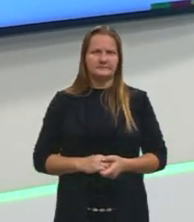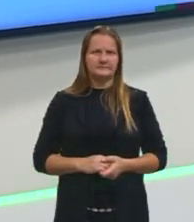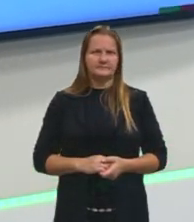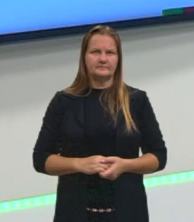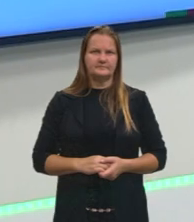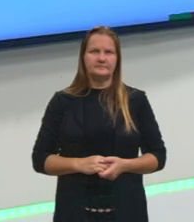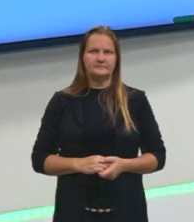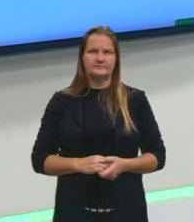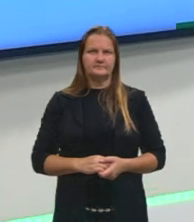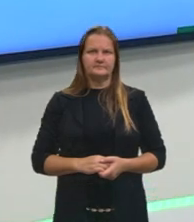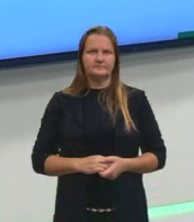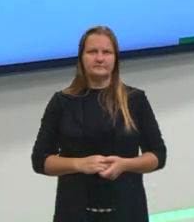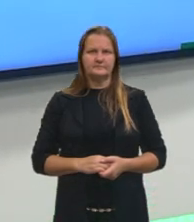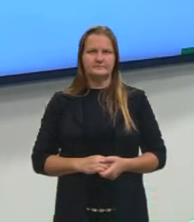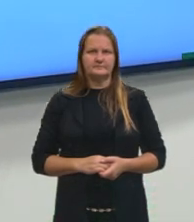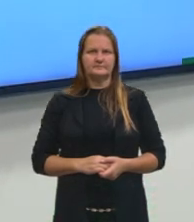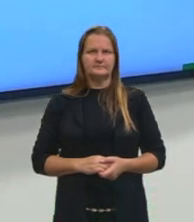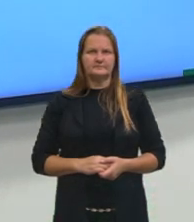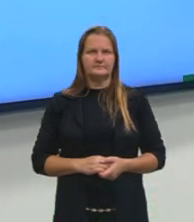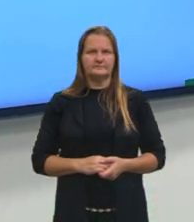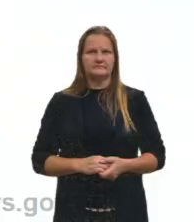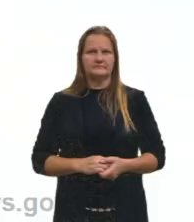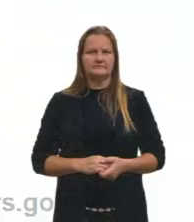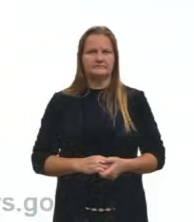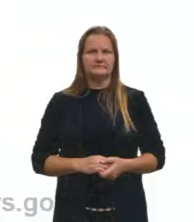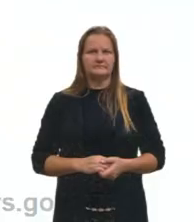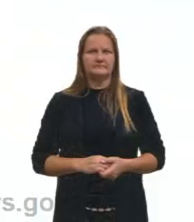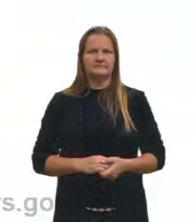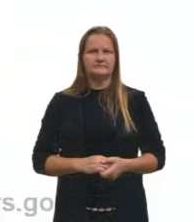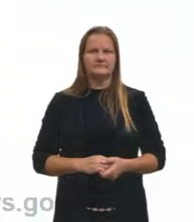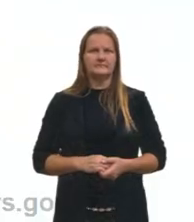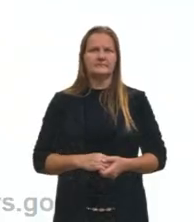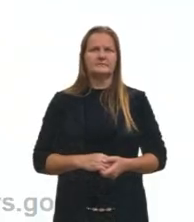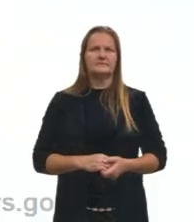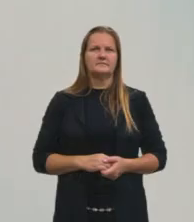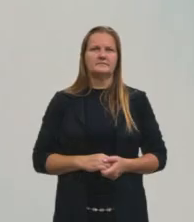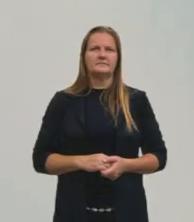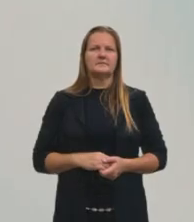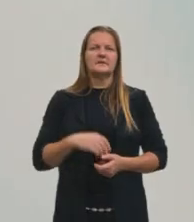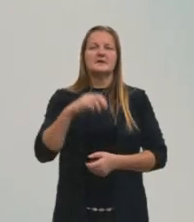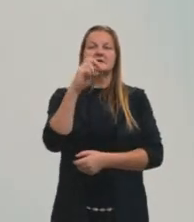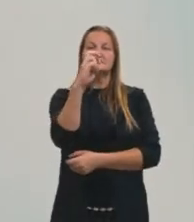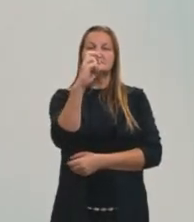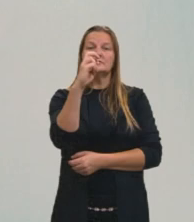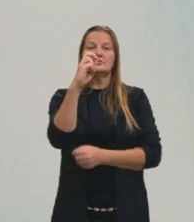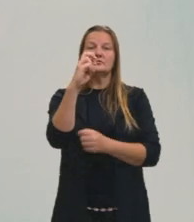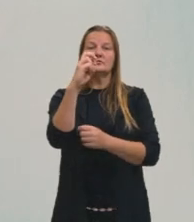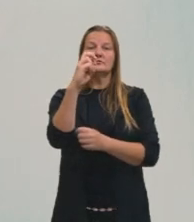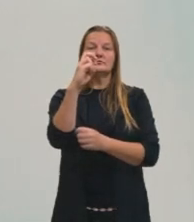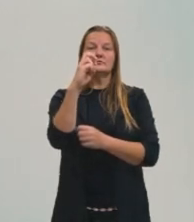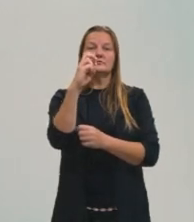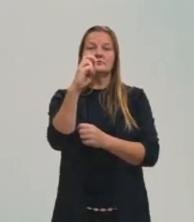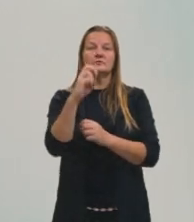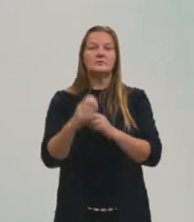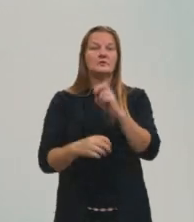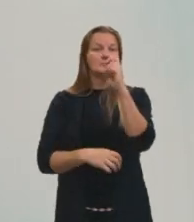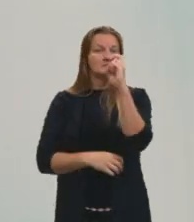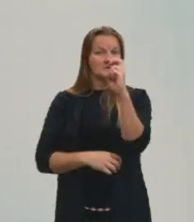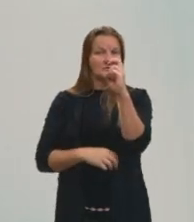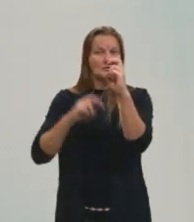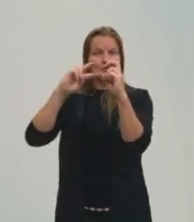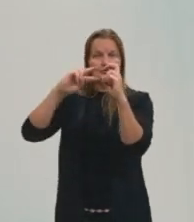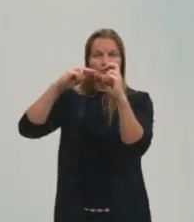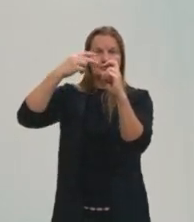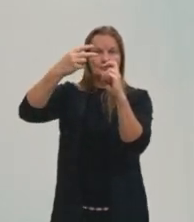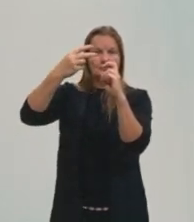a gente vai resolver primeiro uma potência simples né 5 elevado ao quadrado como que a gente faça